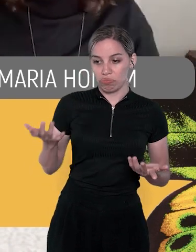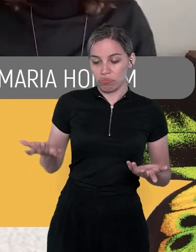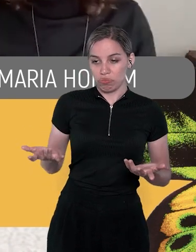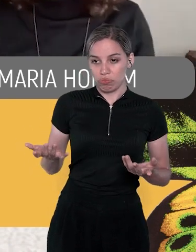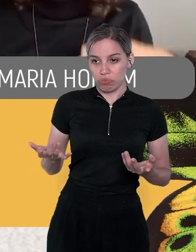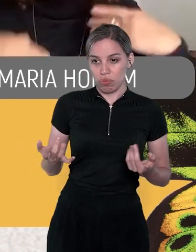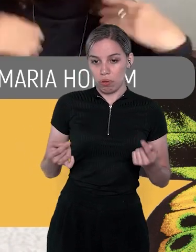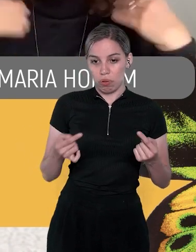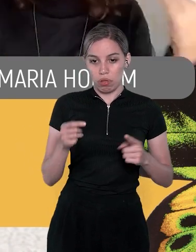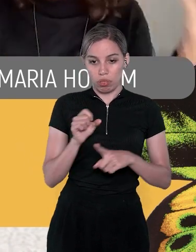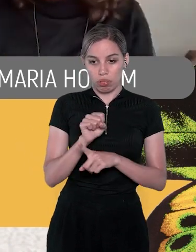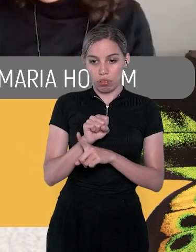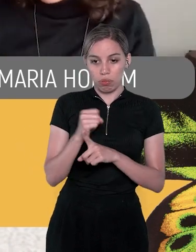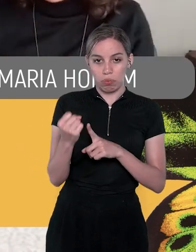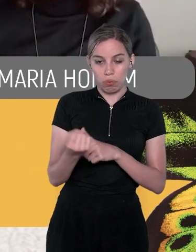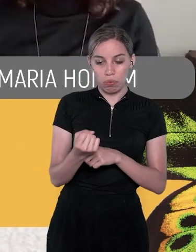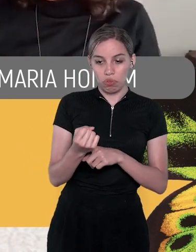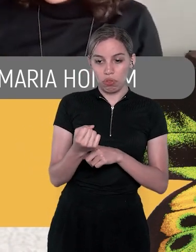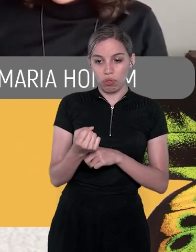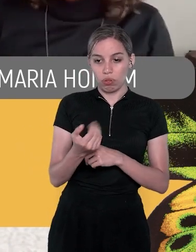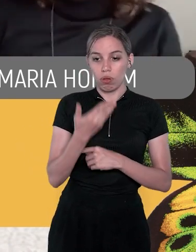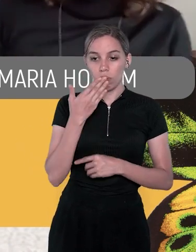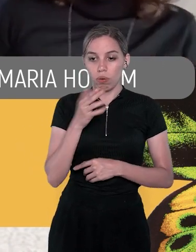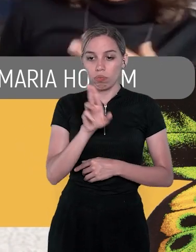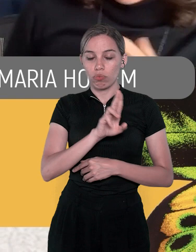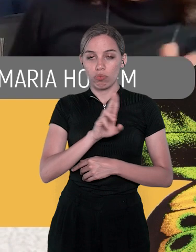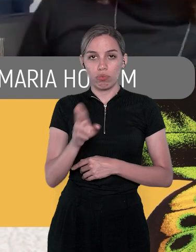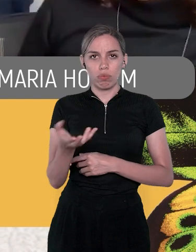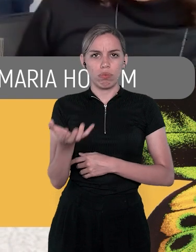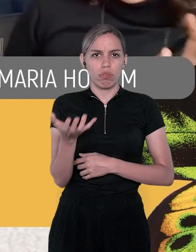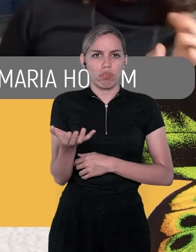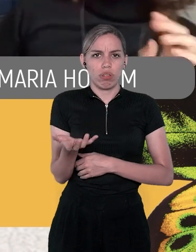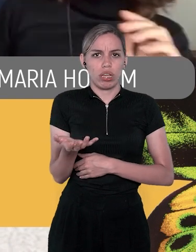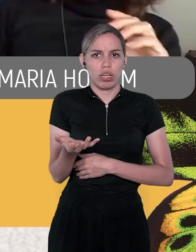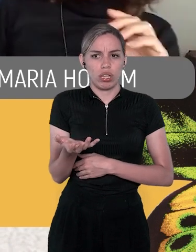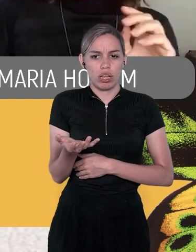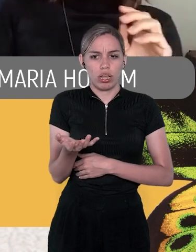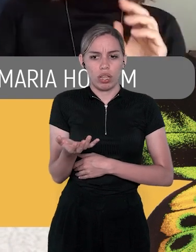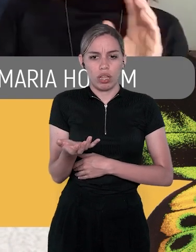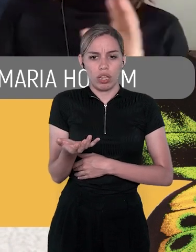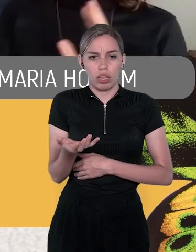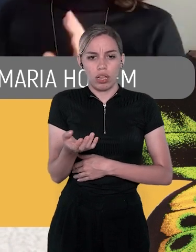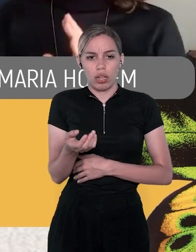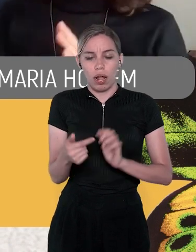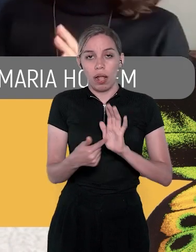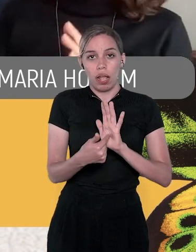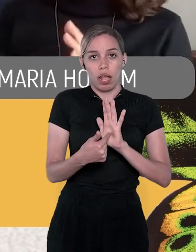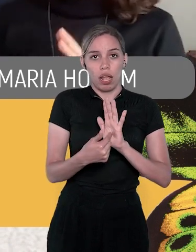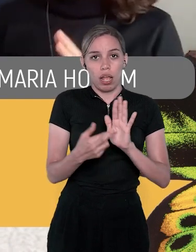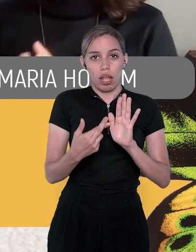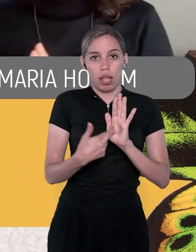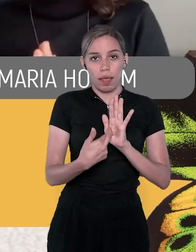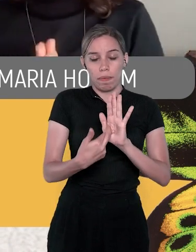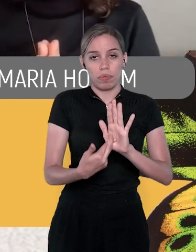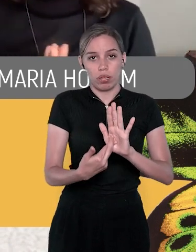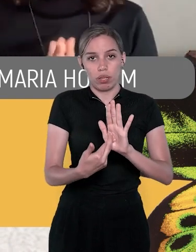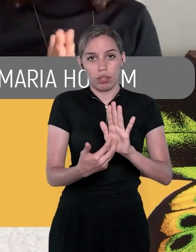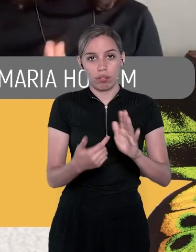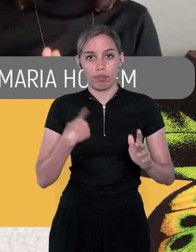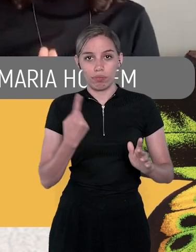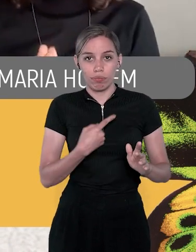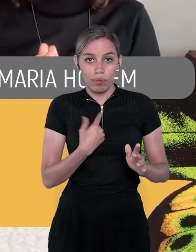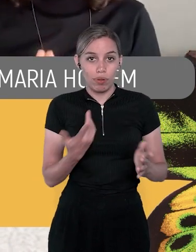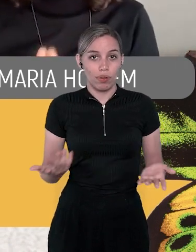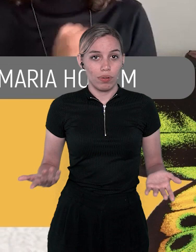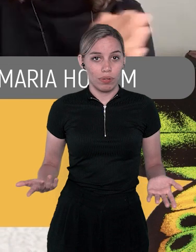burguesa, liberdade, que nome a gente queira dar para uma democracia representativa que é a nossa. Então, como é que a